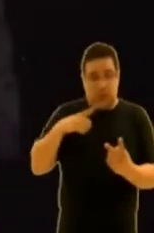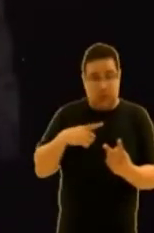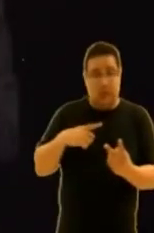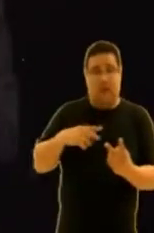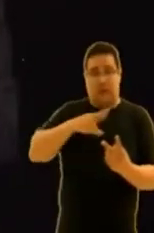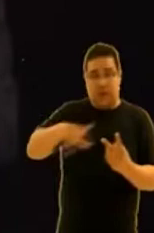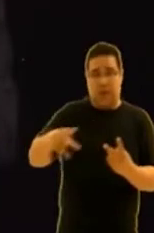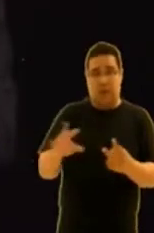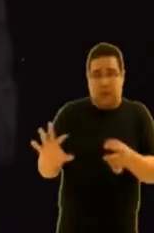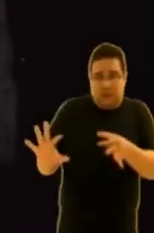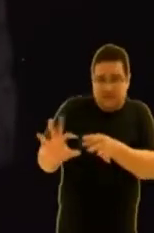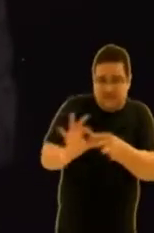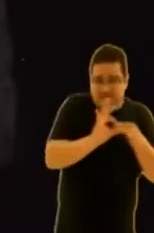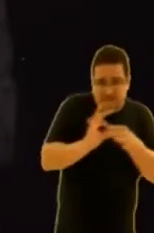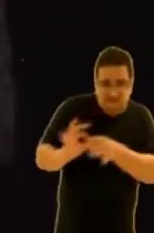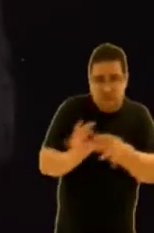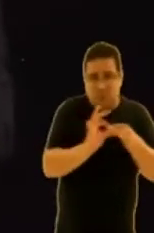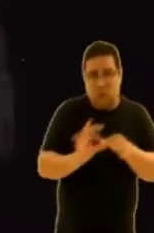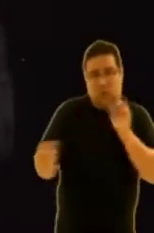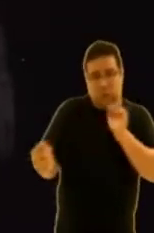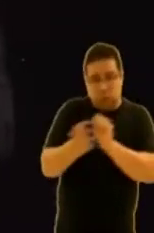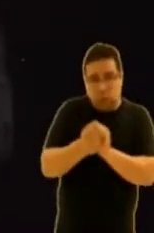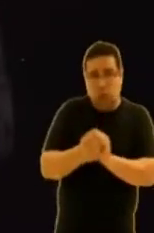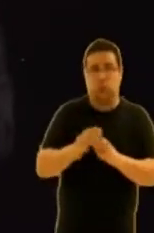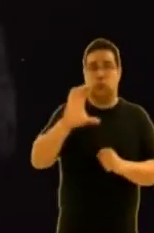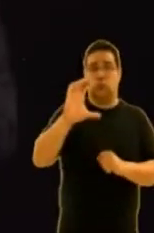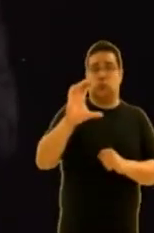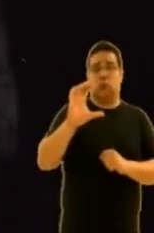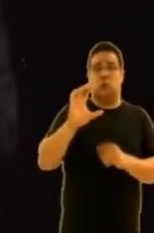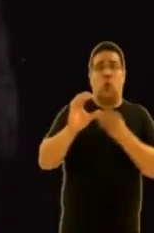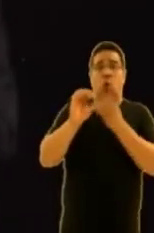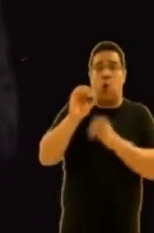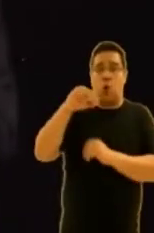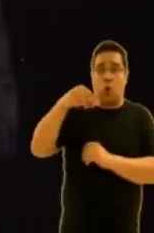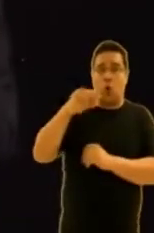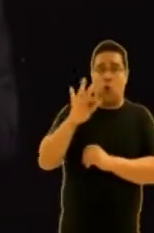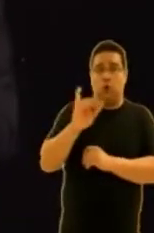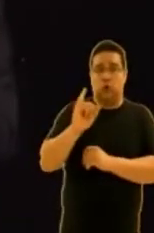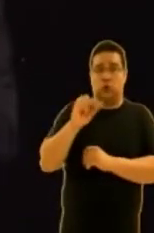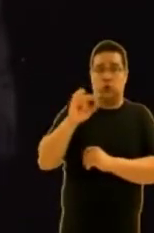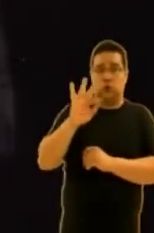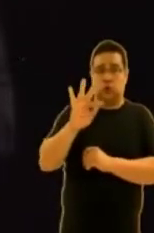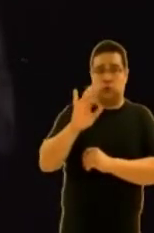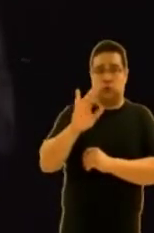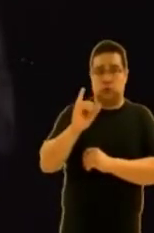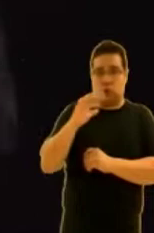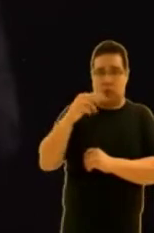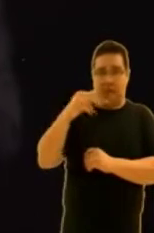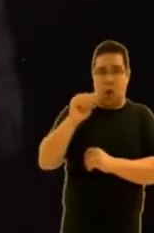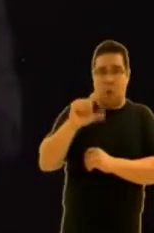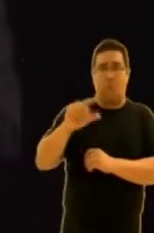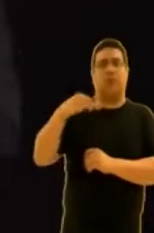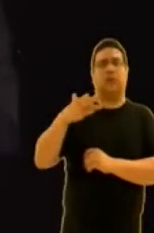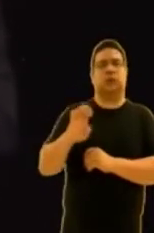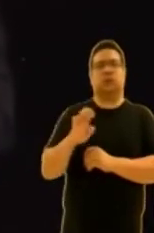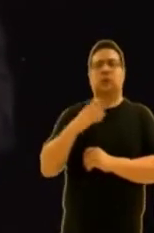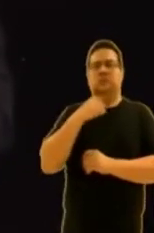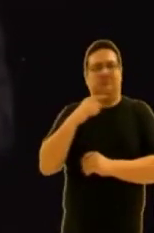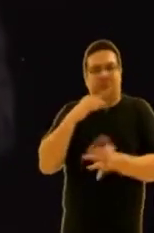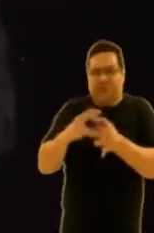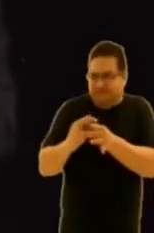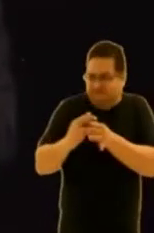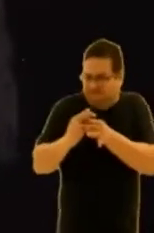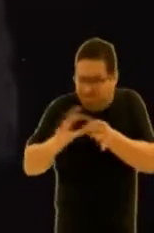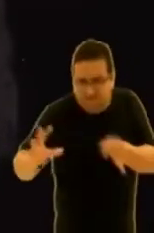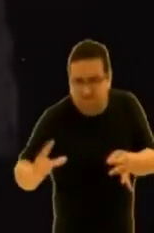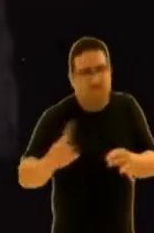elas, amarradas constitucionalmente. Então, nem o presidente do FNDE, nem o secretário de Educação Básica e nem o